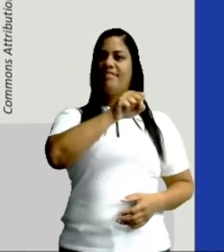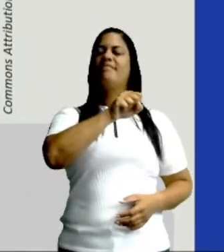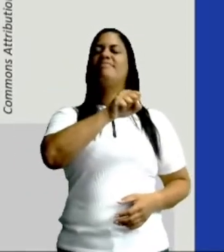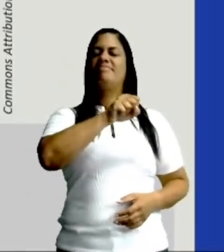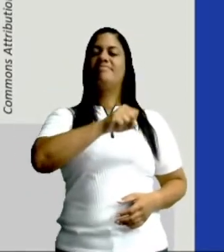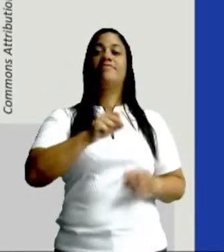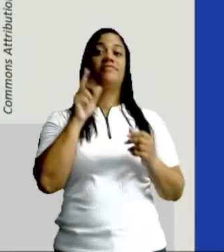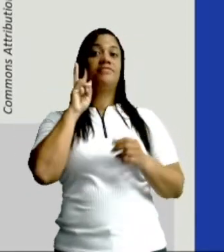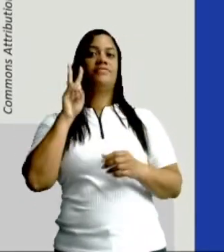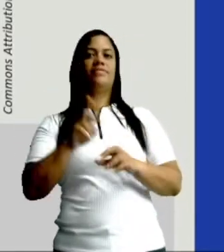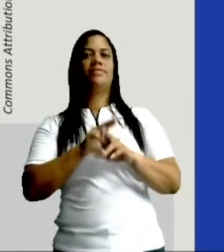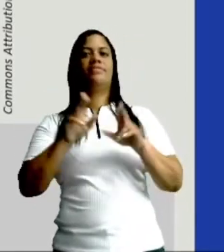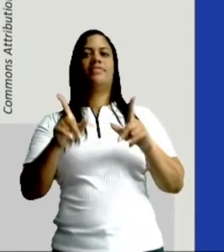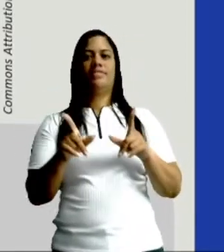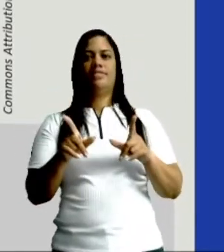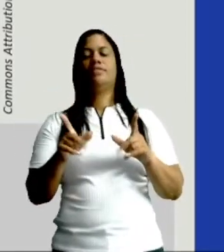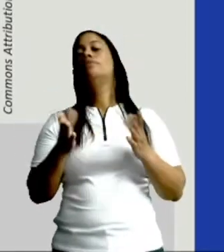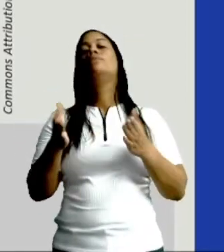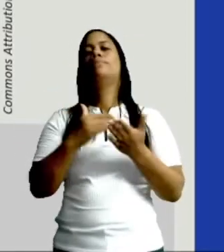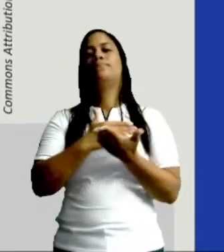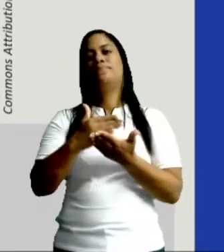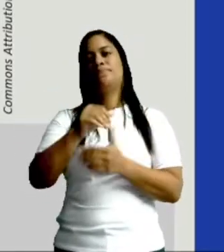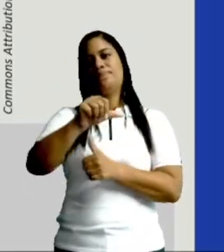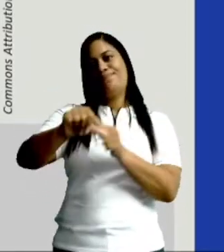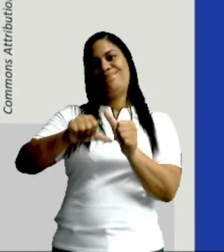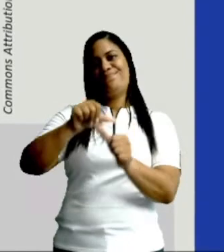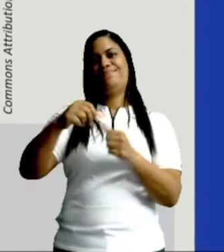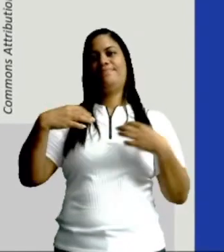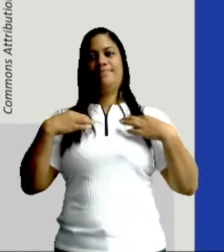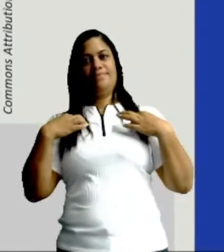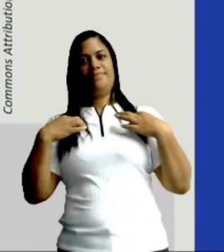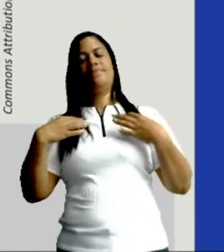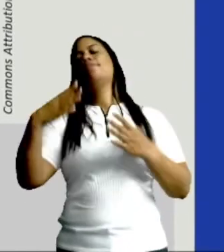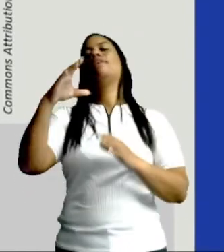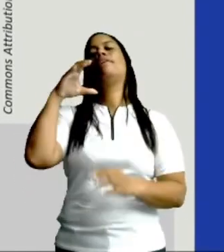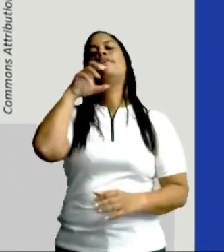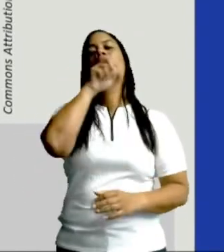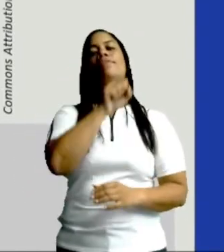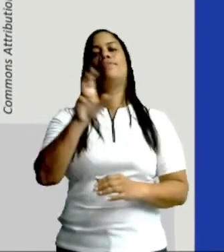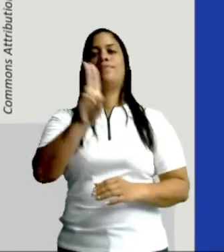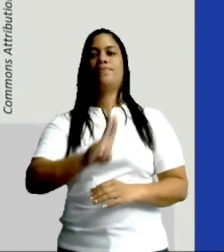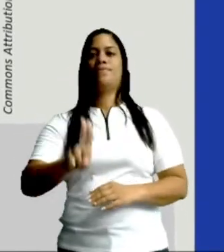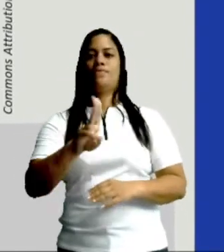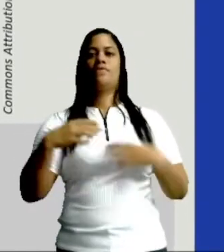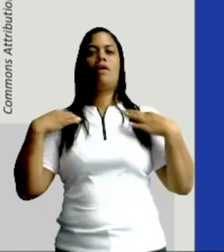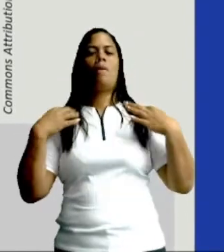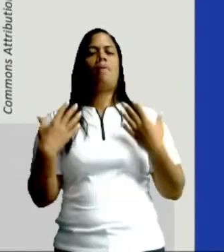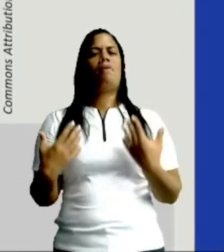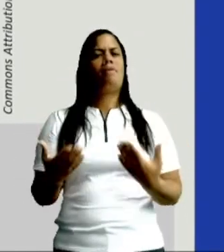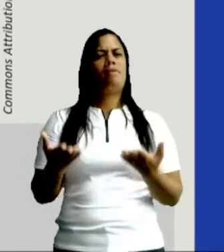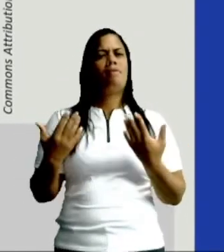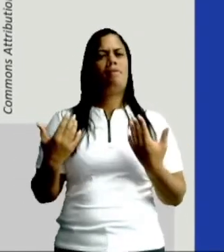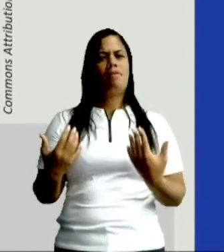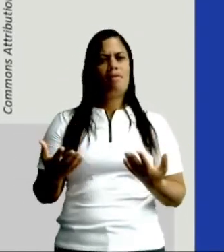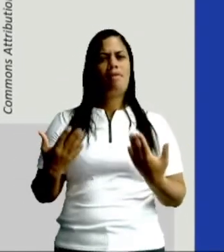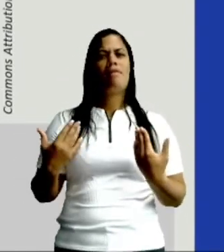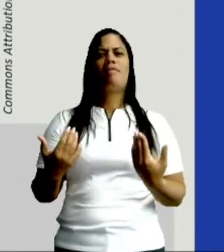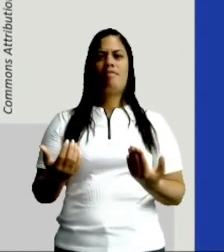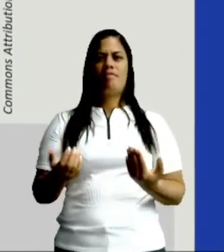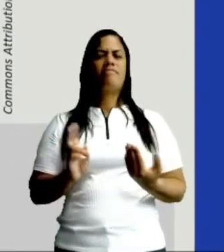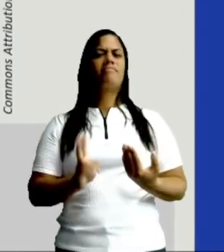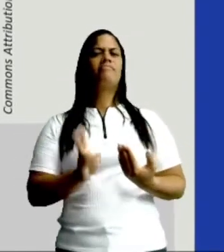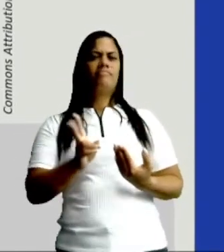perceber a diferença. Já começa no vestuário. Ó. No clima quente, é comum o uso de roupas mais leves, sempre que